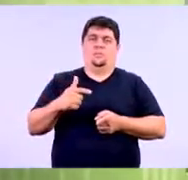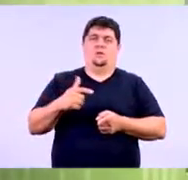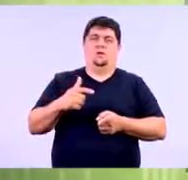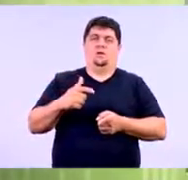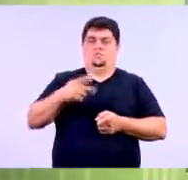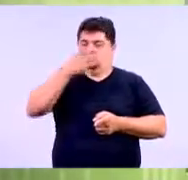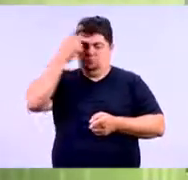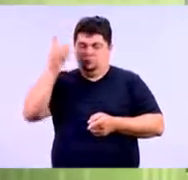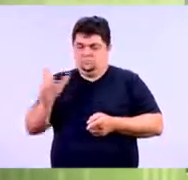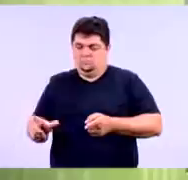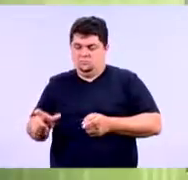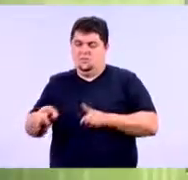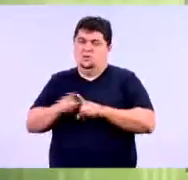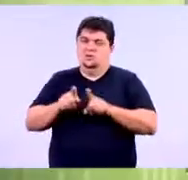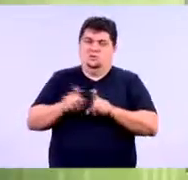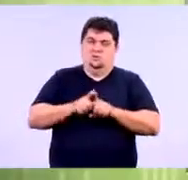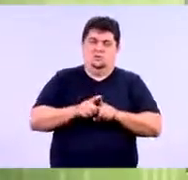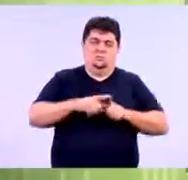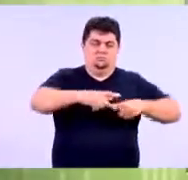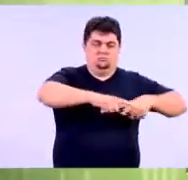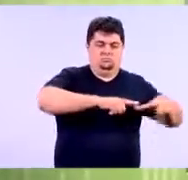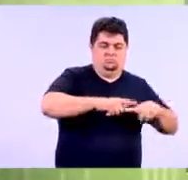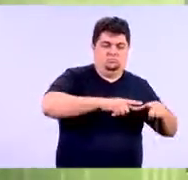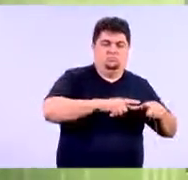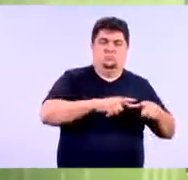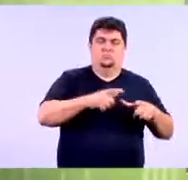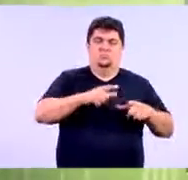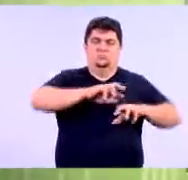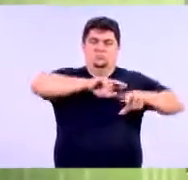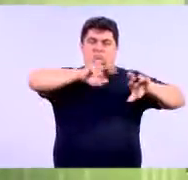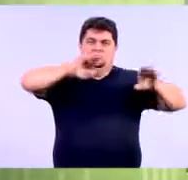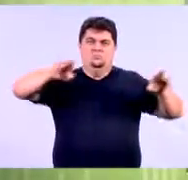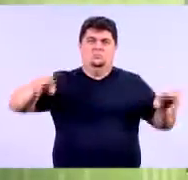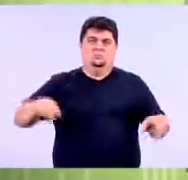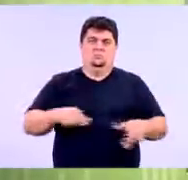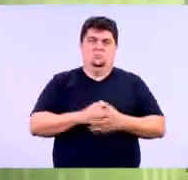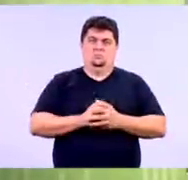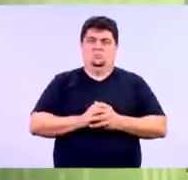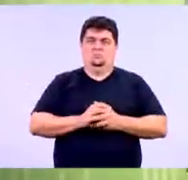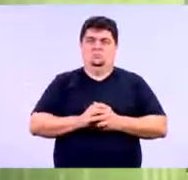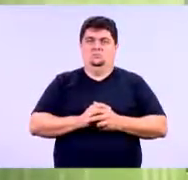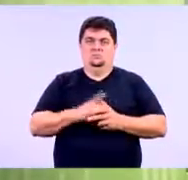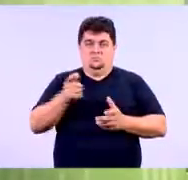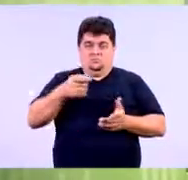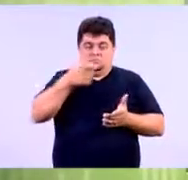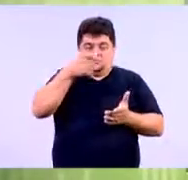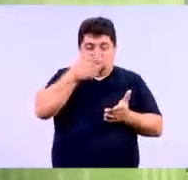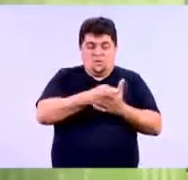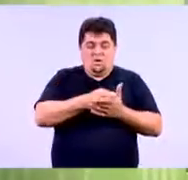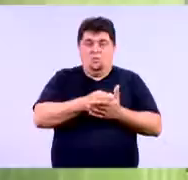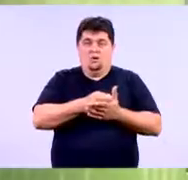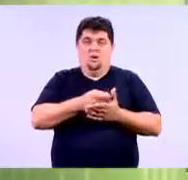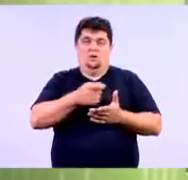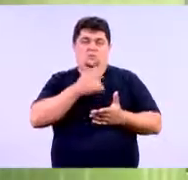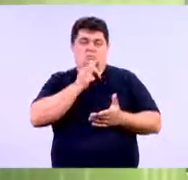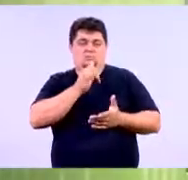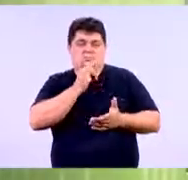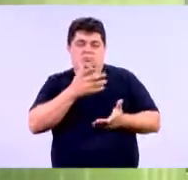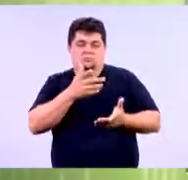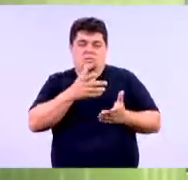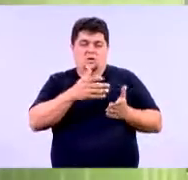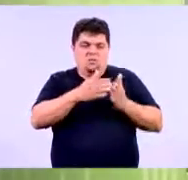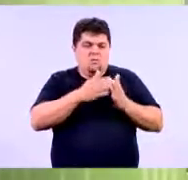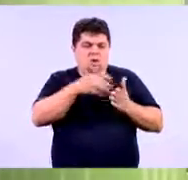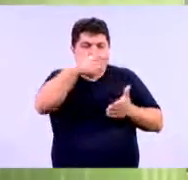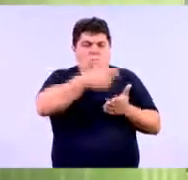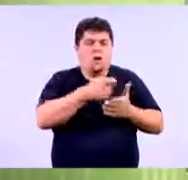para pessoas e nem para serviços ou mercadorias, e sim é cobrado em cima da pessoa ou em cima do produto ou do